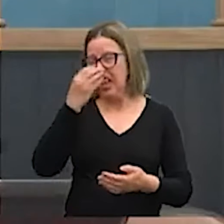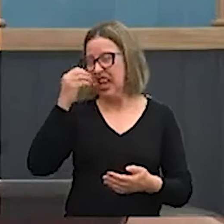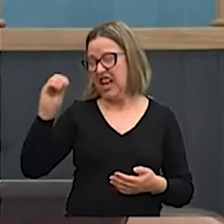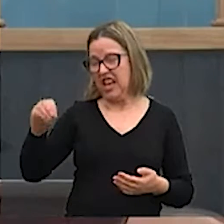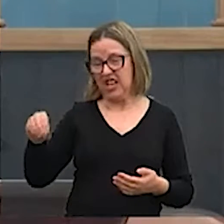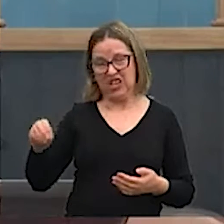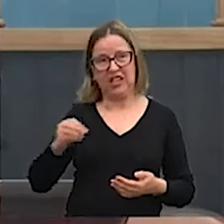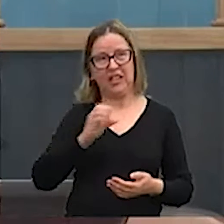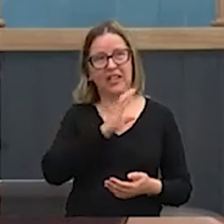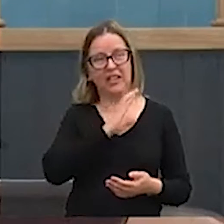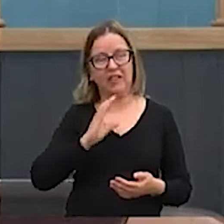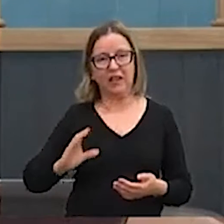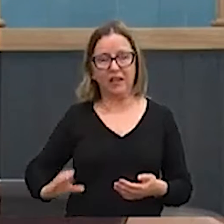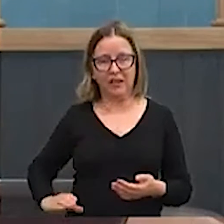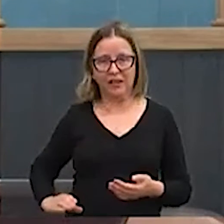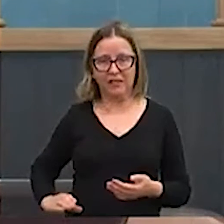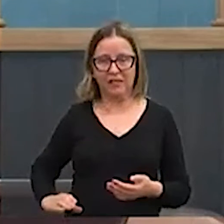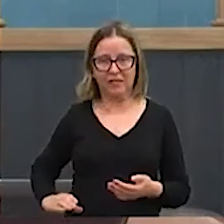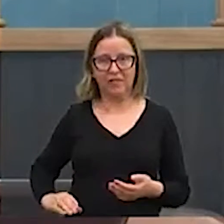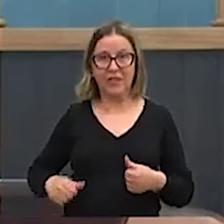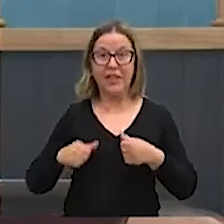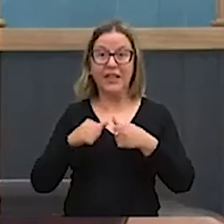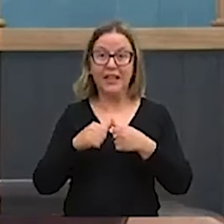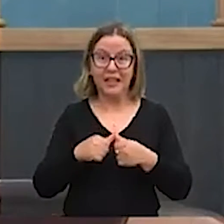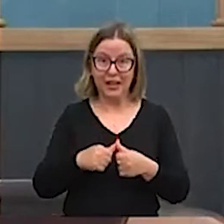Foi isso o que o Salvador quis dizer.